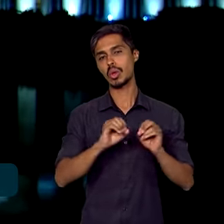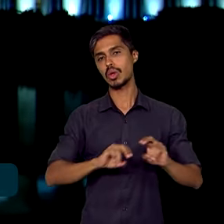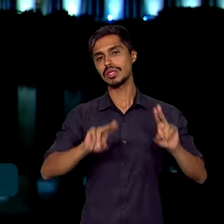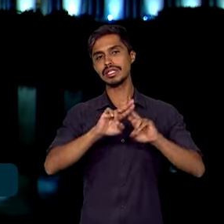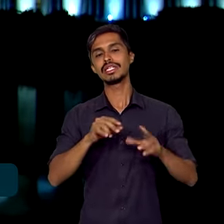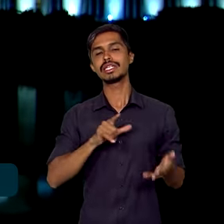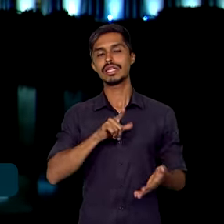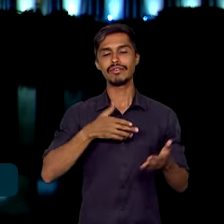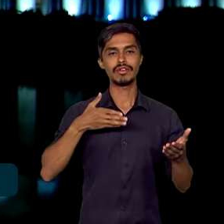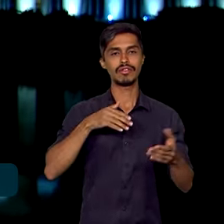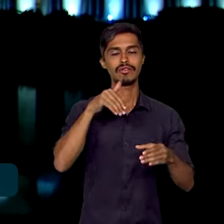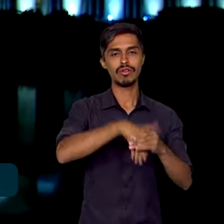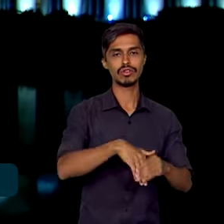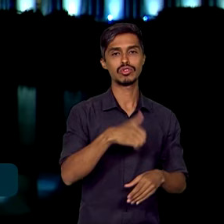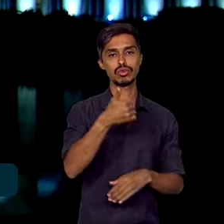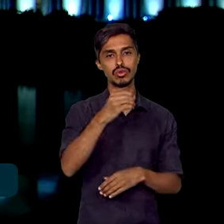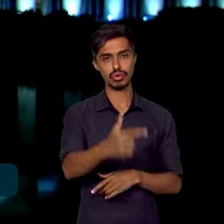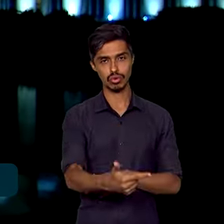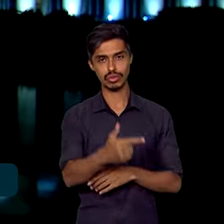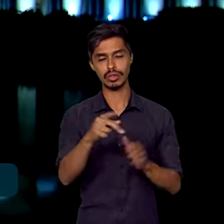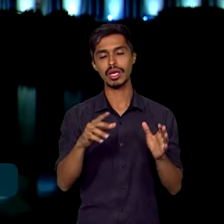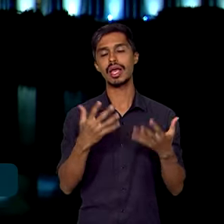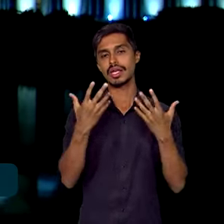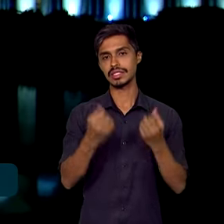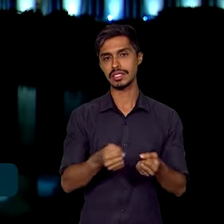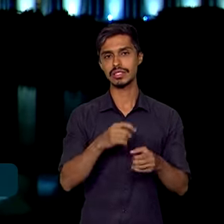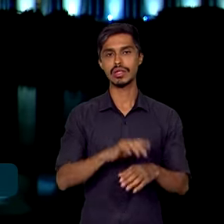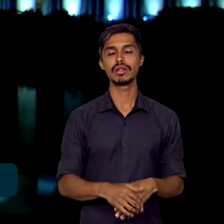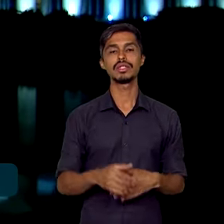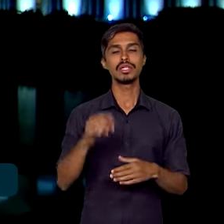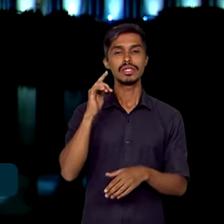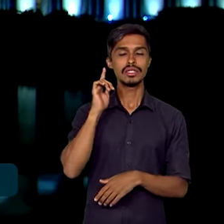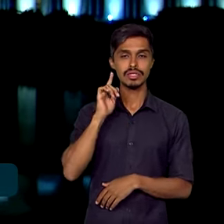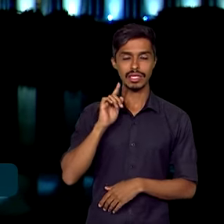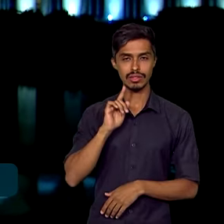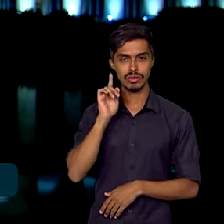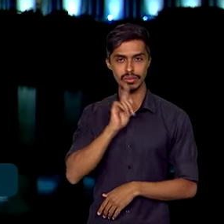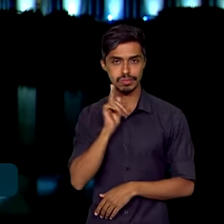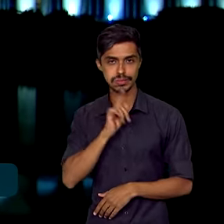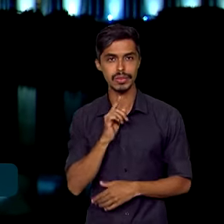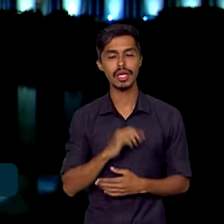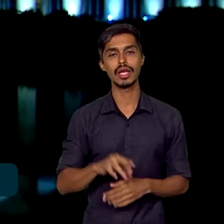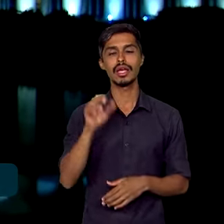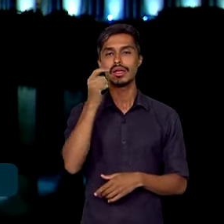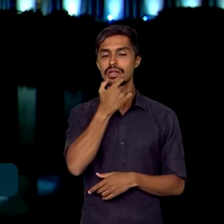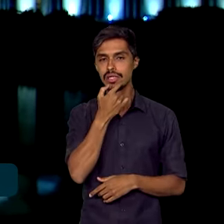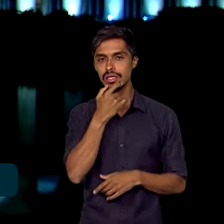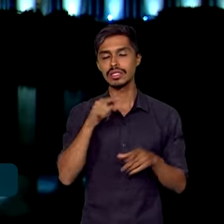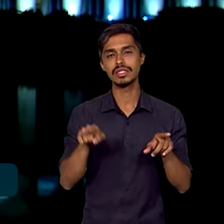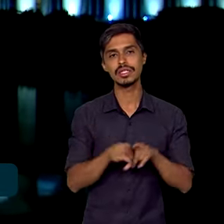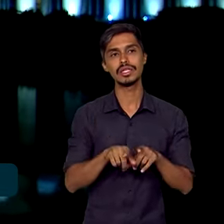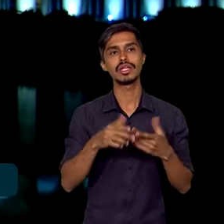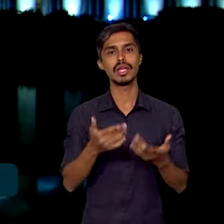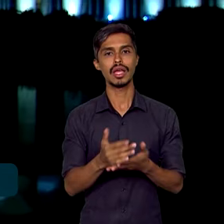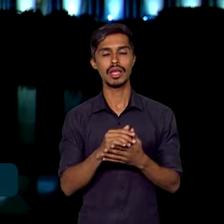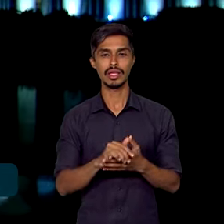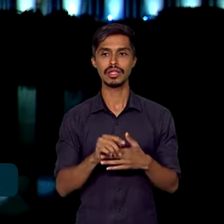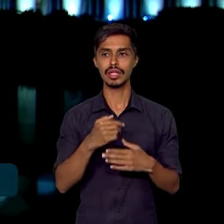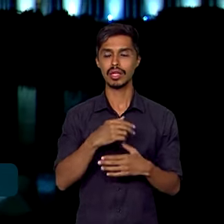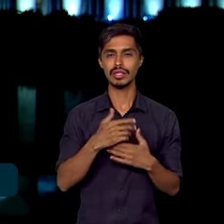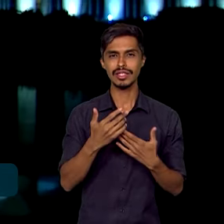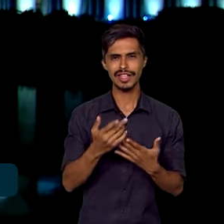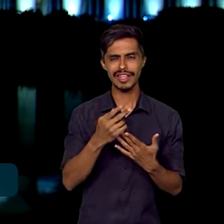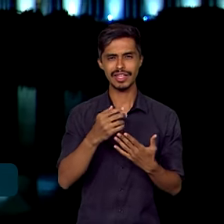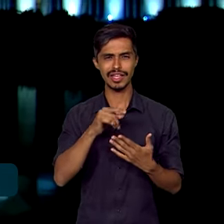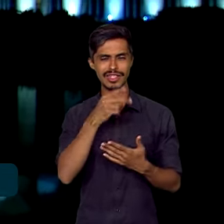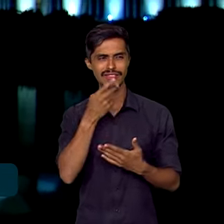12 votos a favor. Estados Unidos, Reino Unido e Rússia optaram pela abstenção. E olha, hoje,